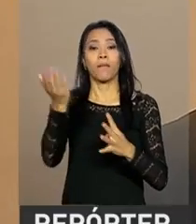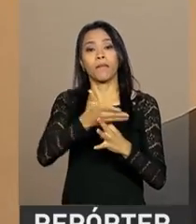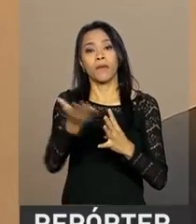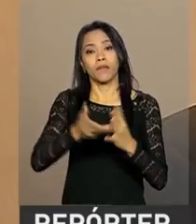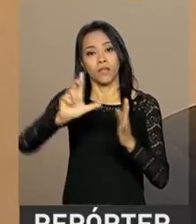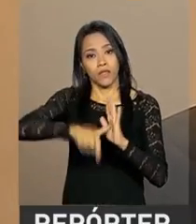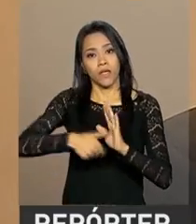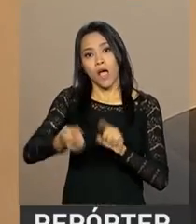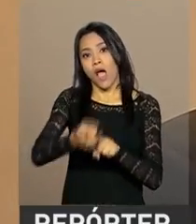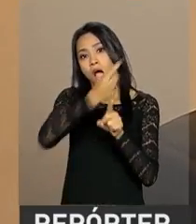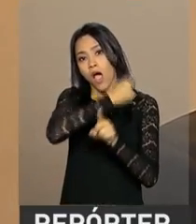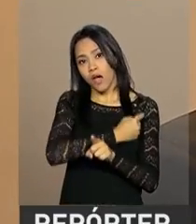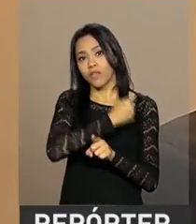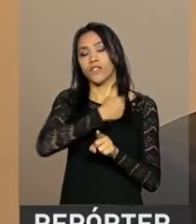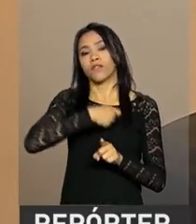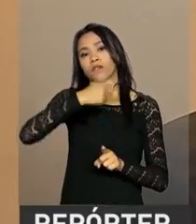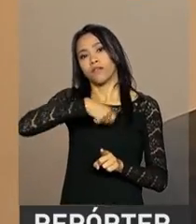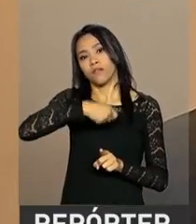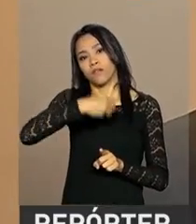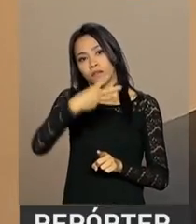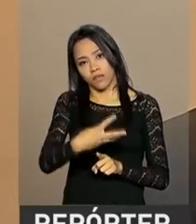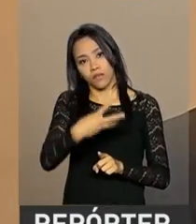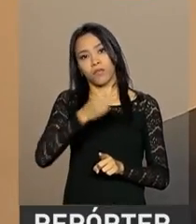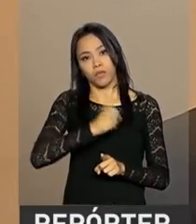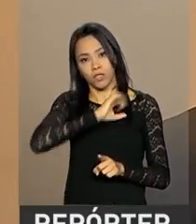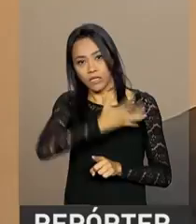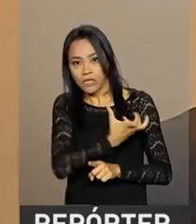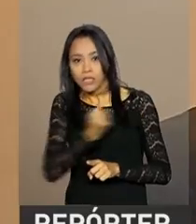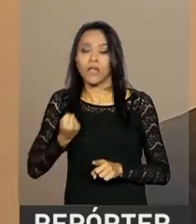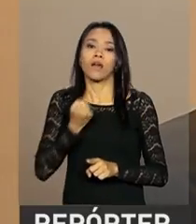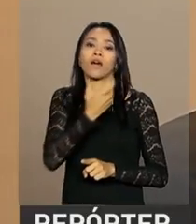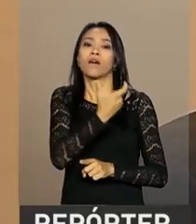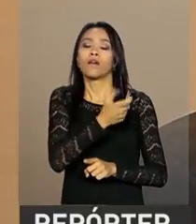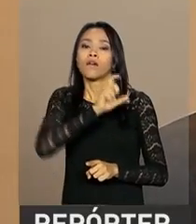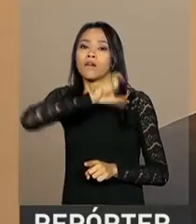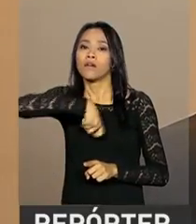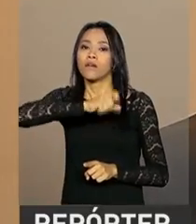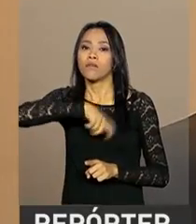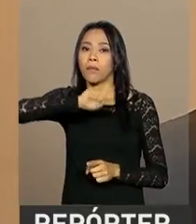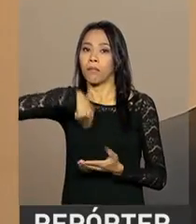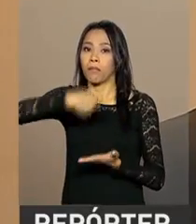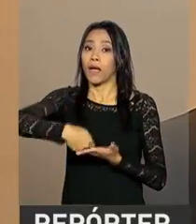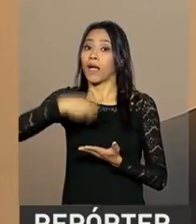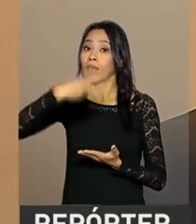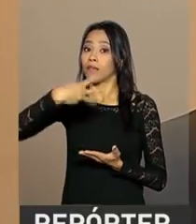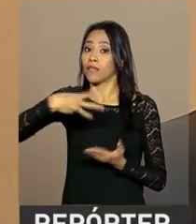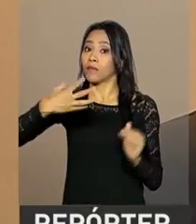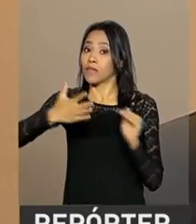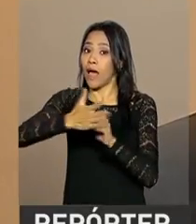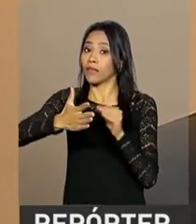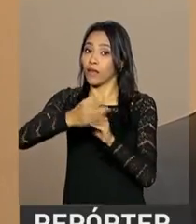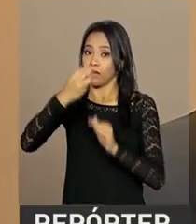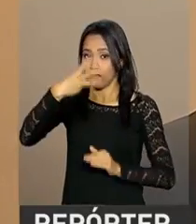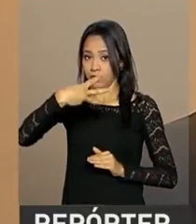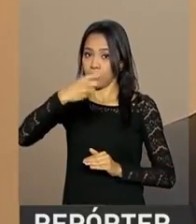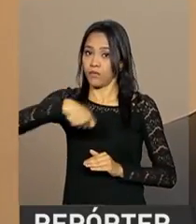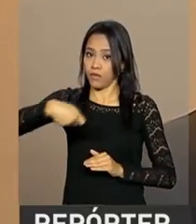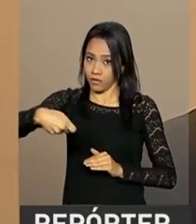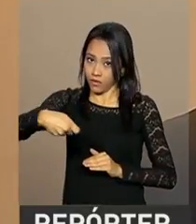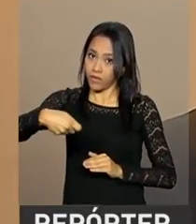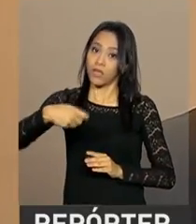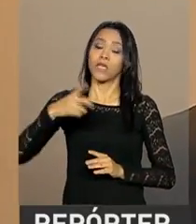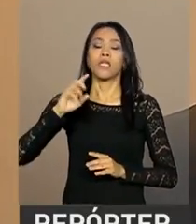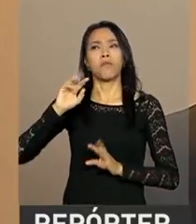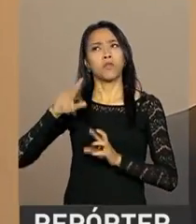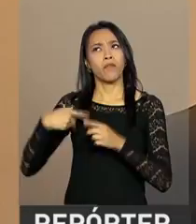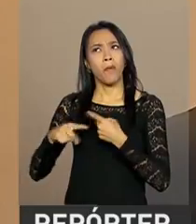eram 3 meses ele a sacar o seu fundo de garantia para pagar até 3 meses de prestações em atraso e o conselho